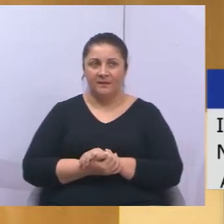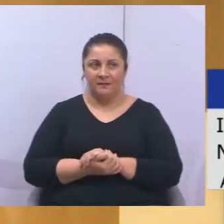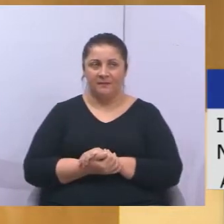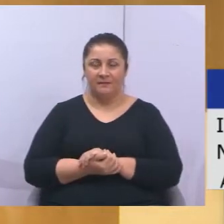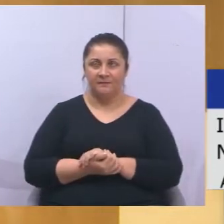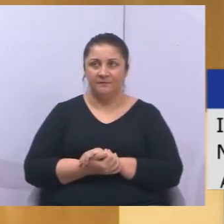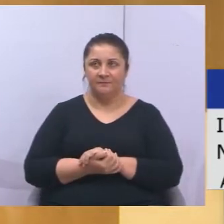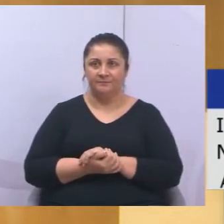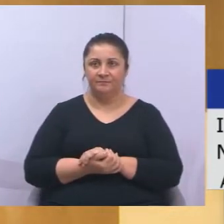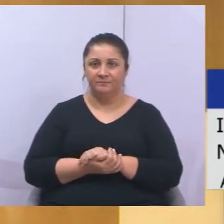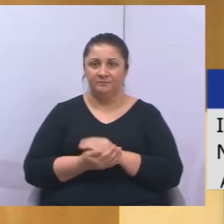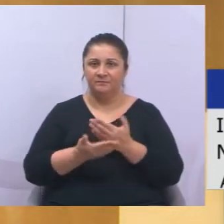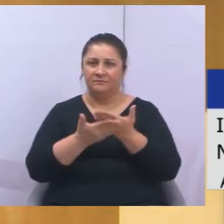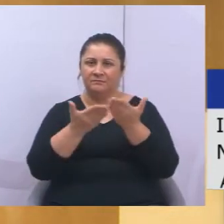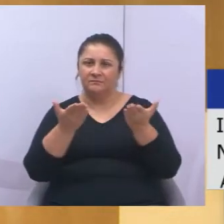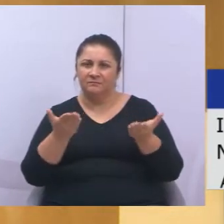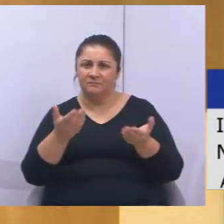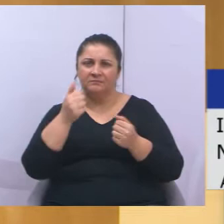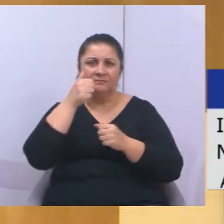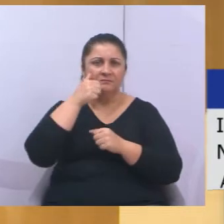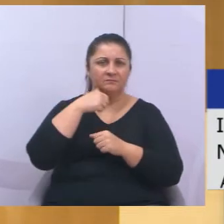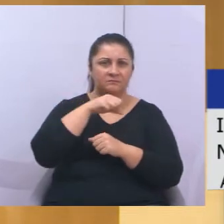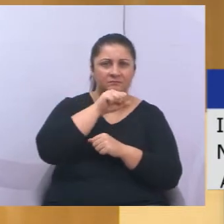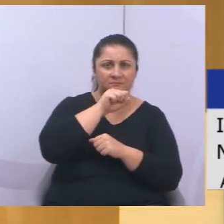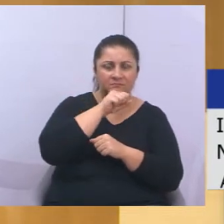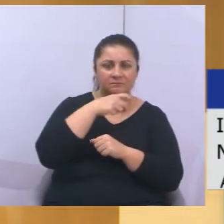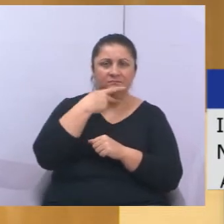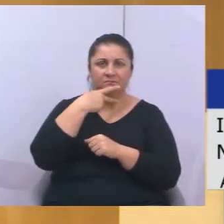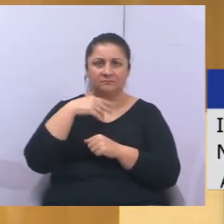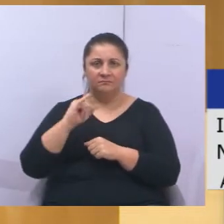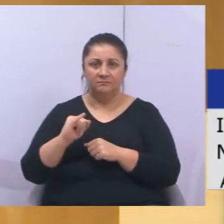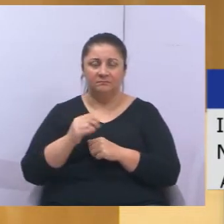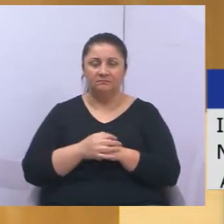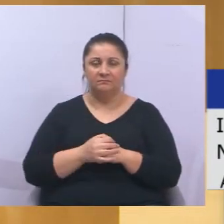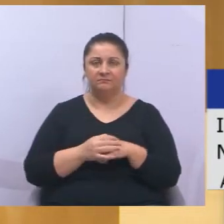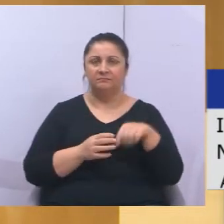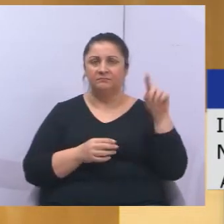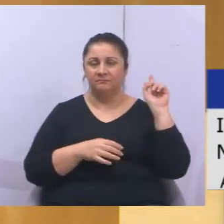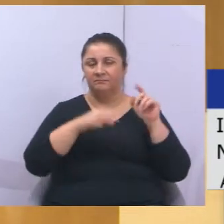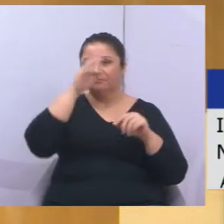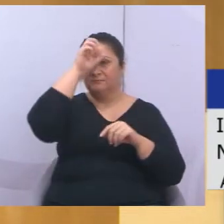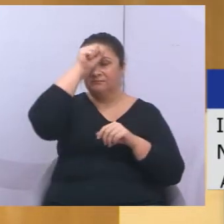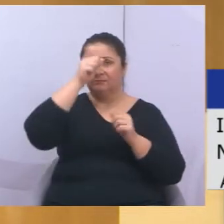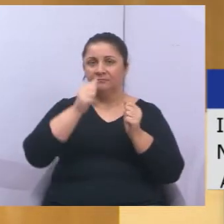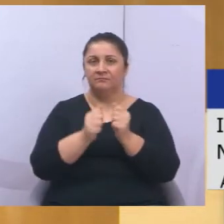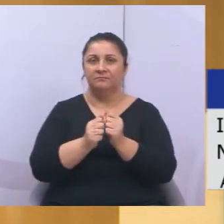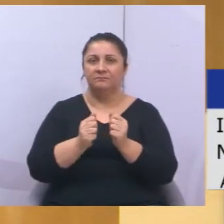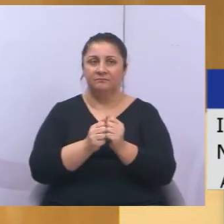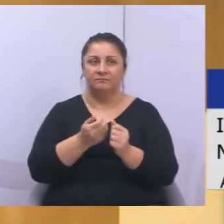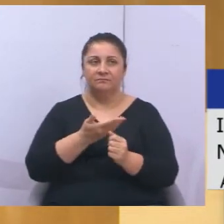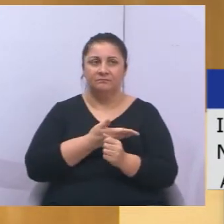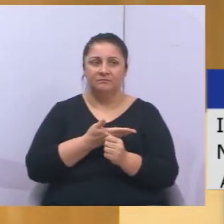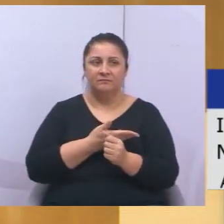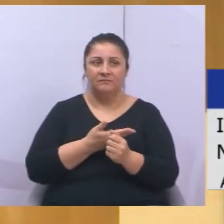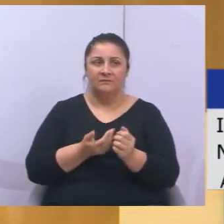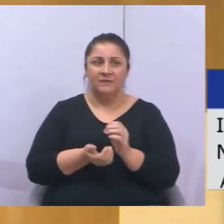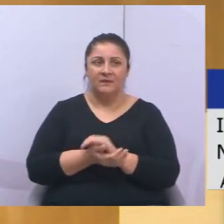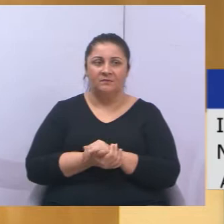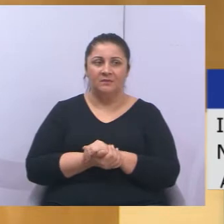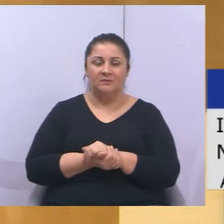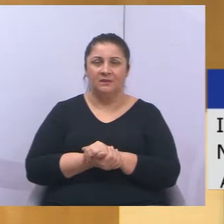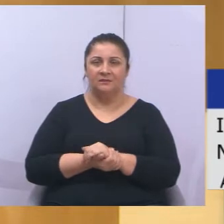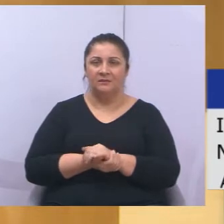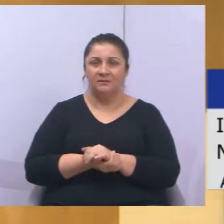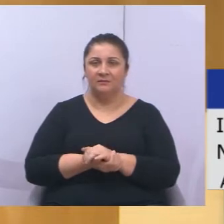Então, você que é mãe, você que é pai, eu aprendi com meus amiguinhos a fazer isso aí, ó. Fazer isso